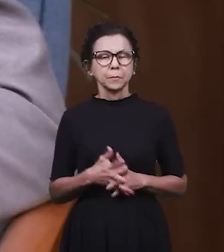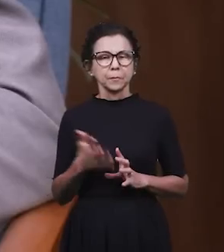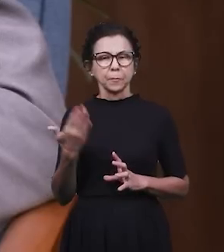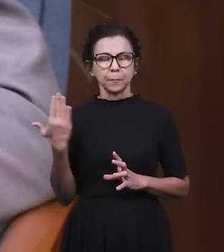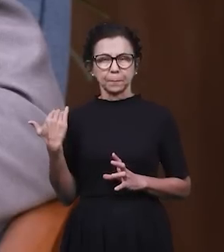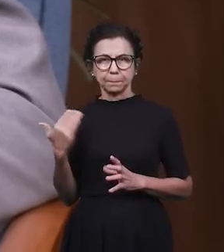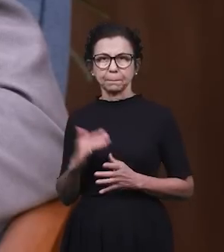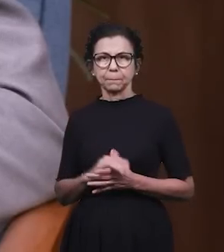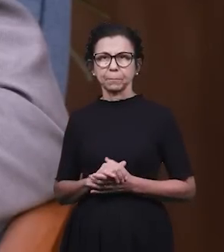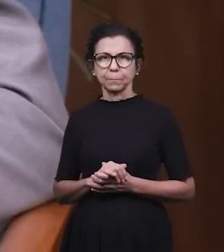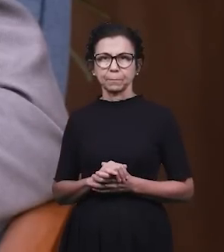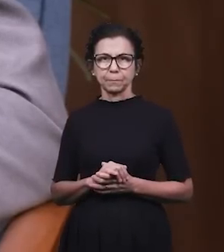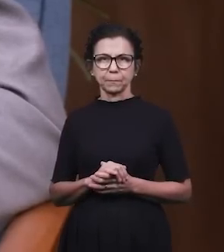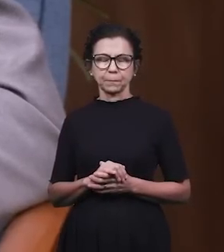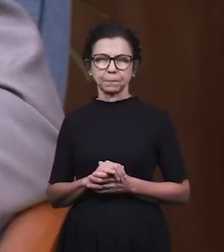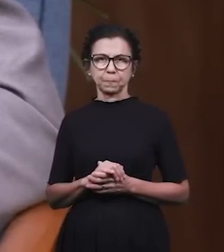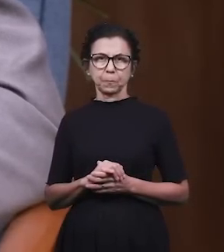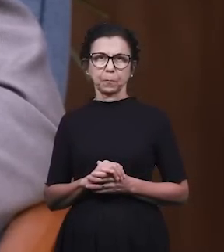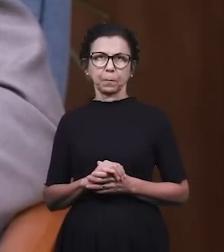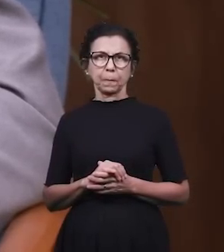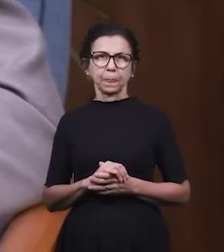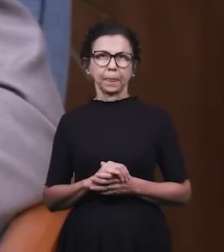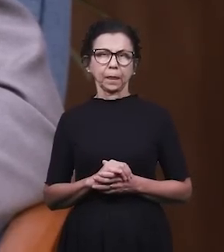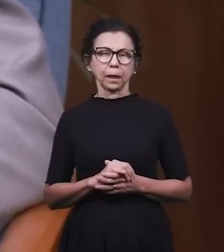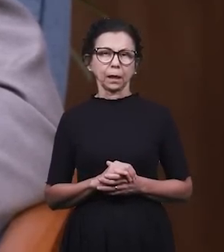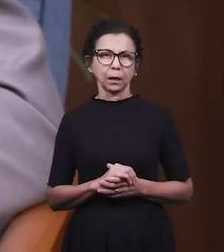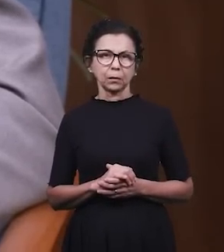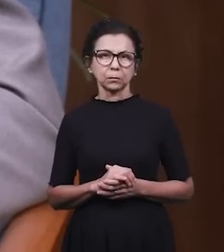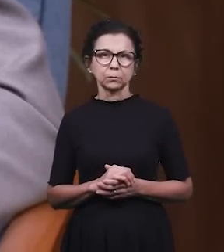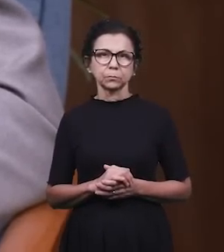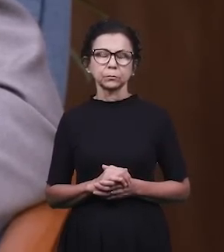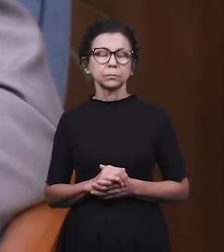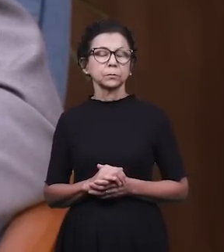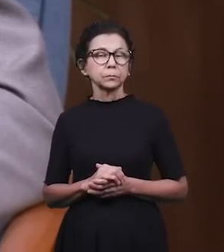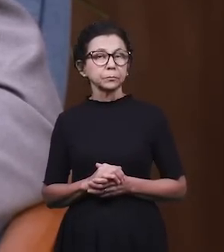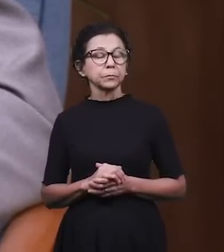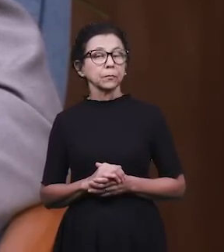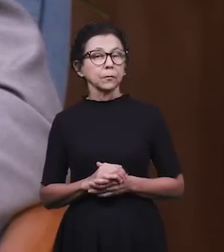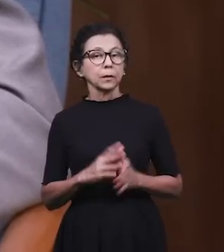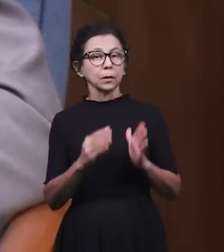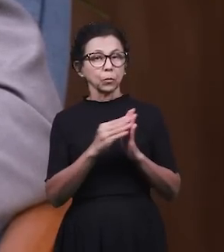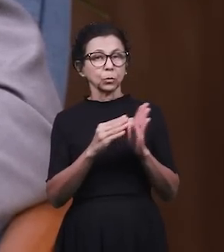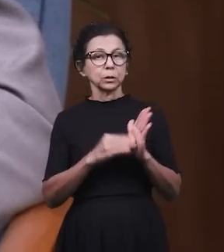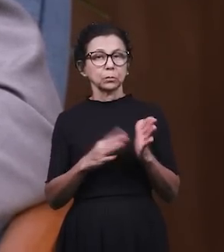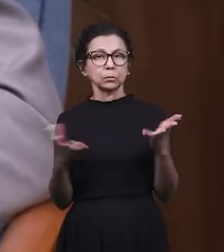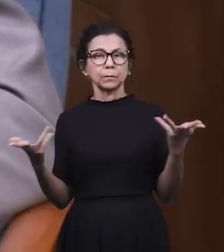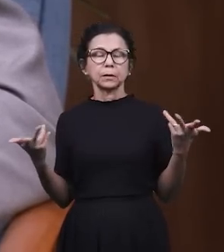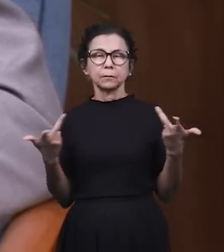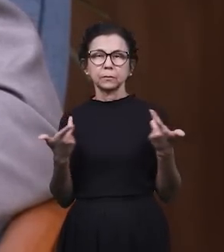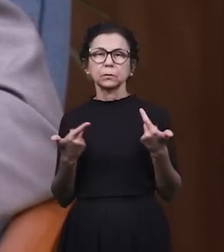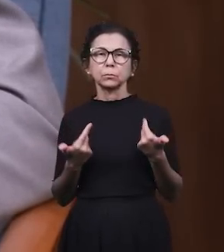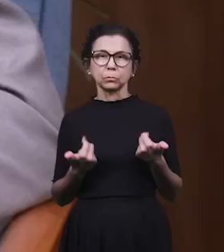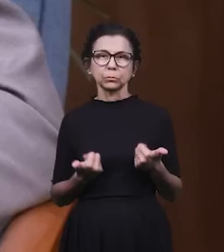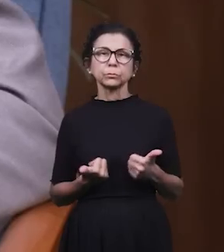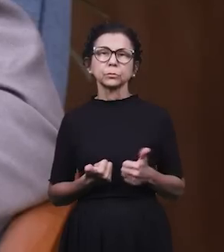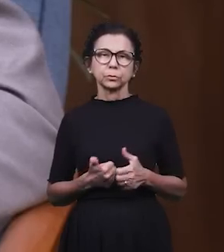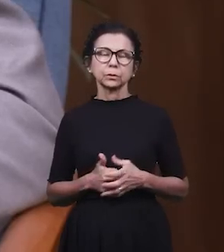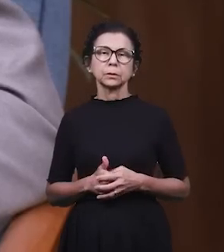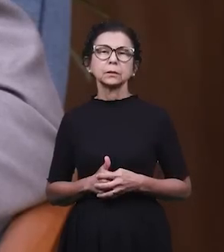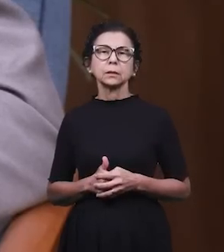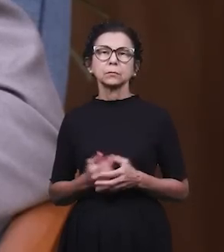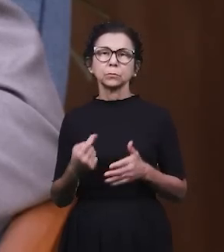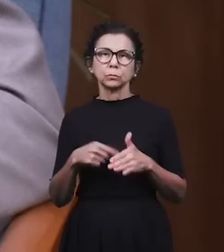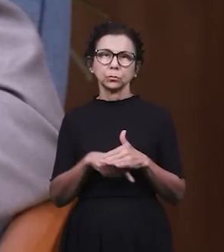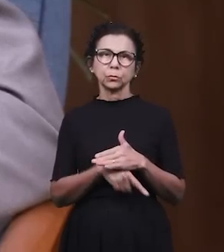Quando o apóstolo João, né, porque a gente tem aqui uma quantidade de informação maravilhosa, né?